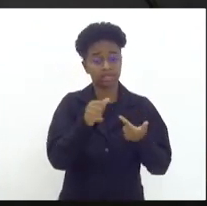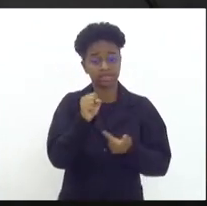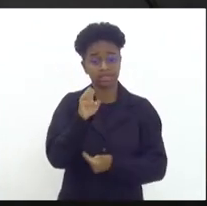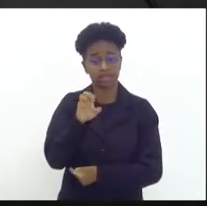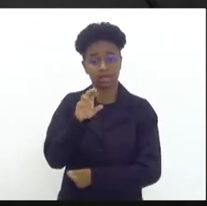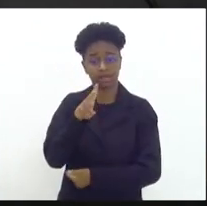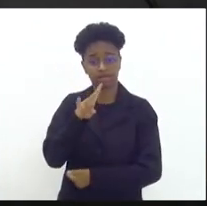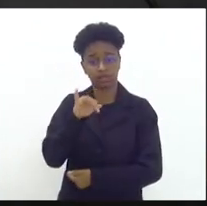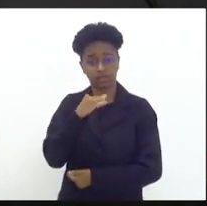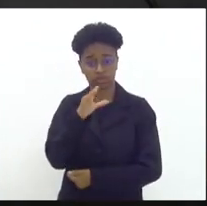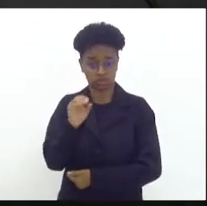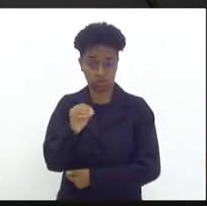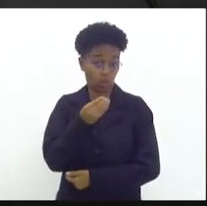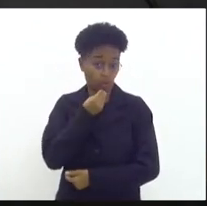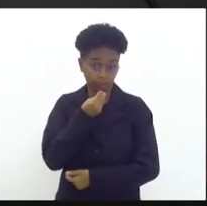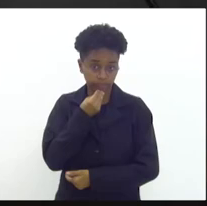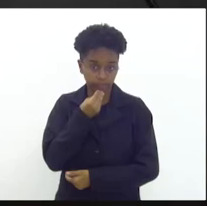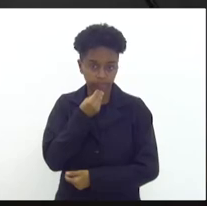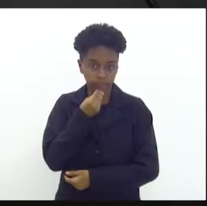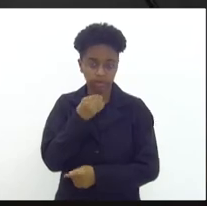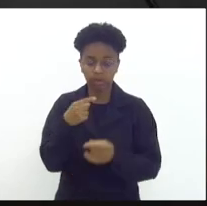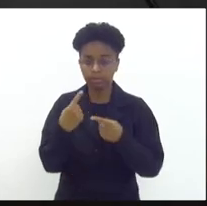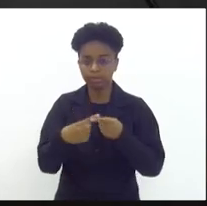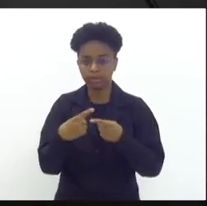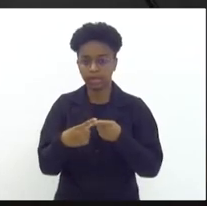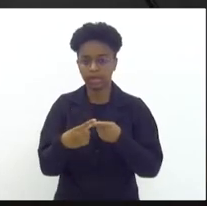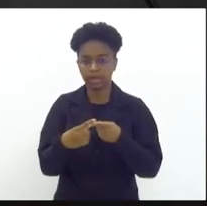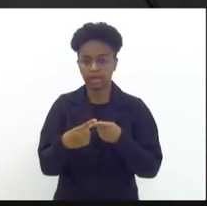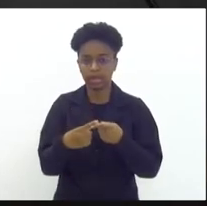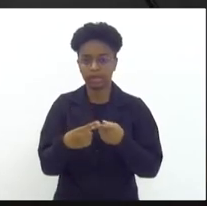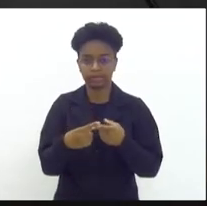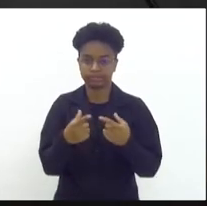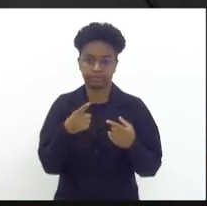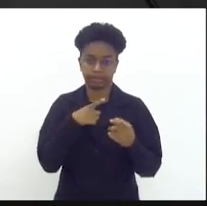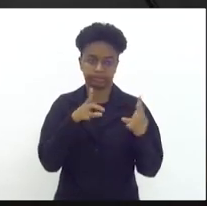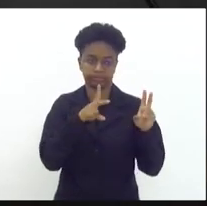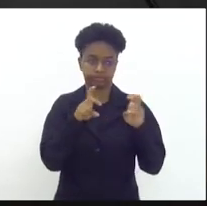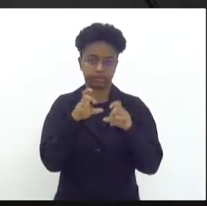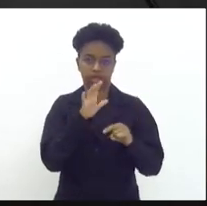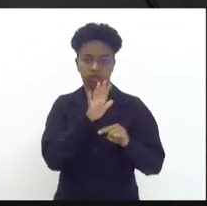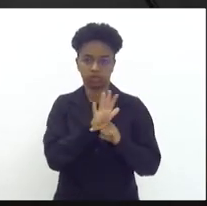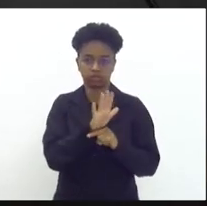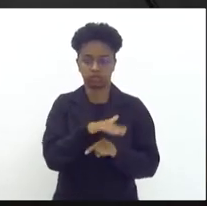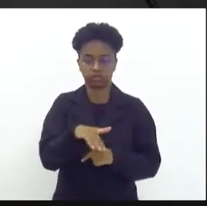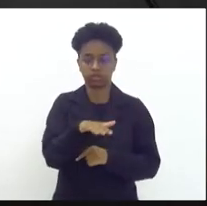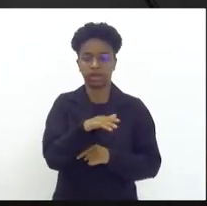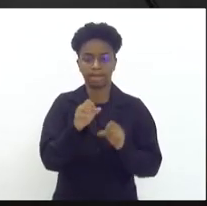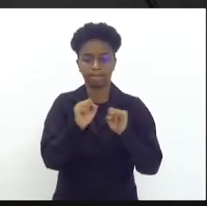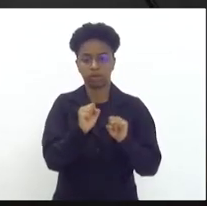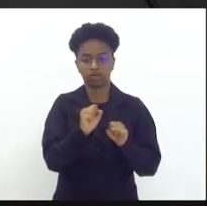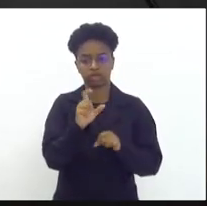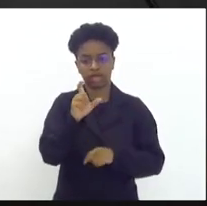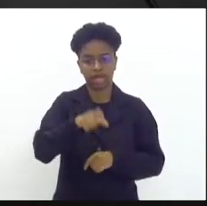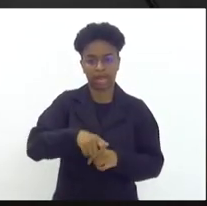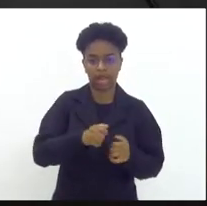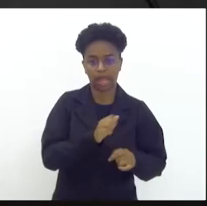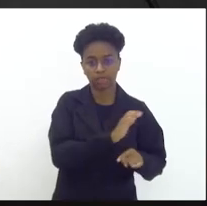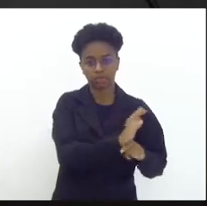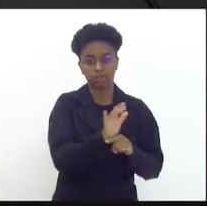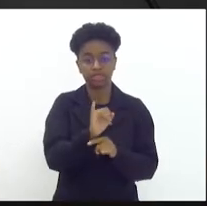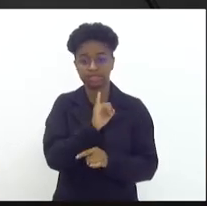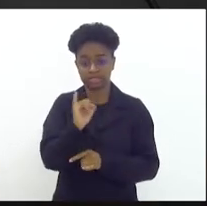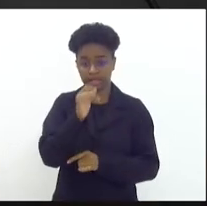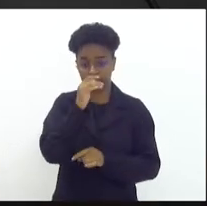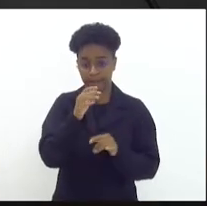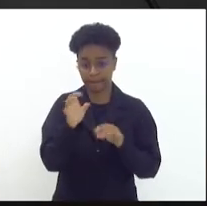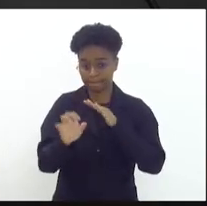é claro em que Pese a salvaguardas que estabeleceram para o setor de serviço que passa a poder passar crédito quem empresas que estão no